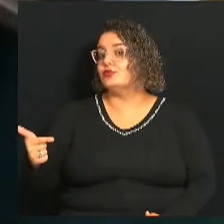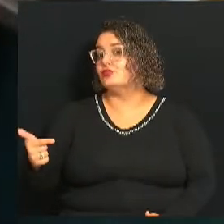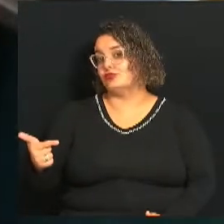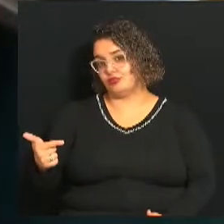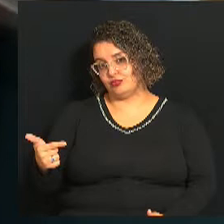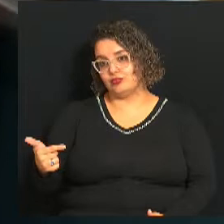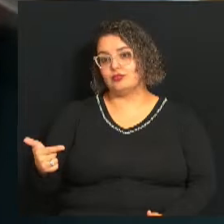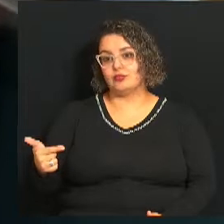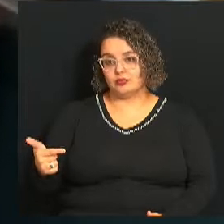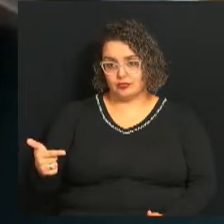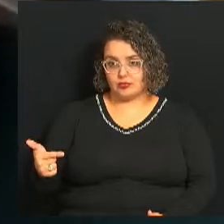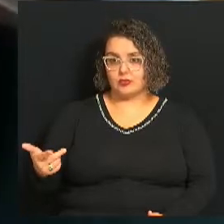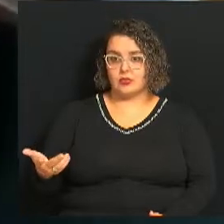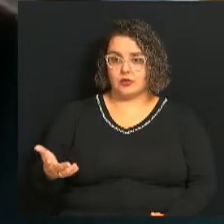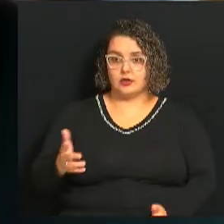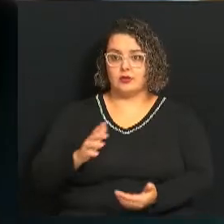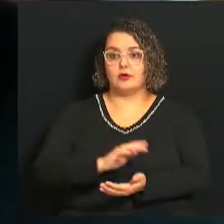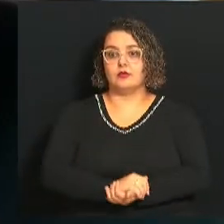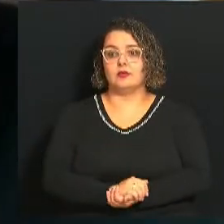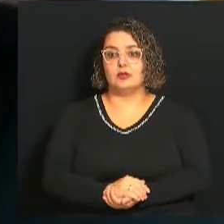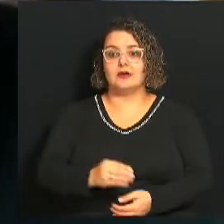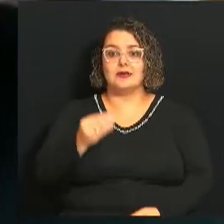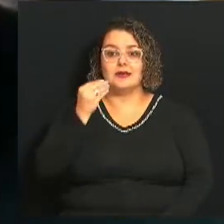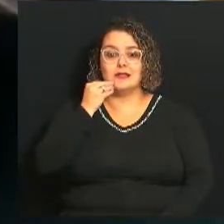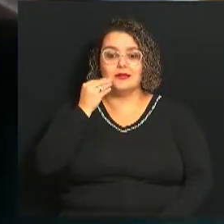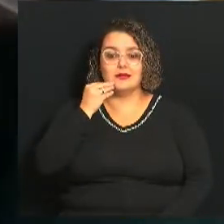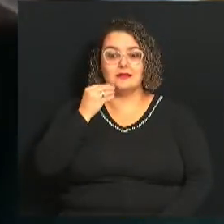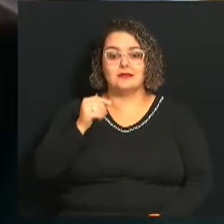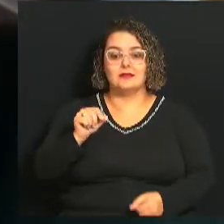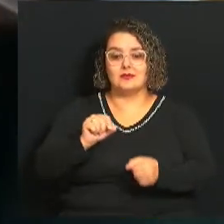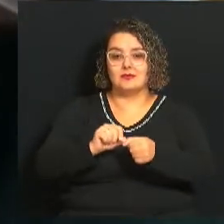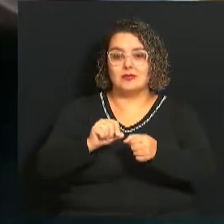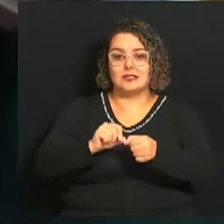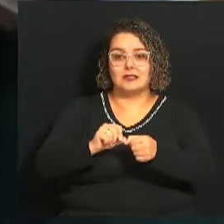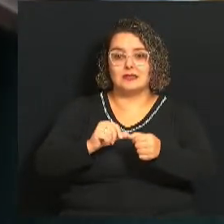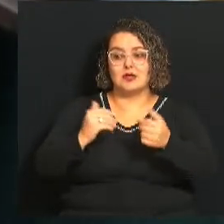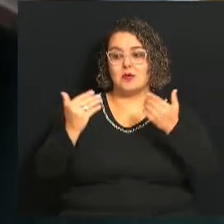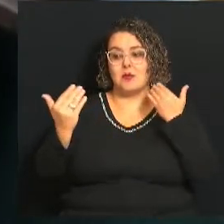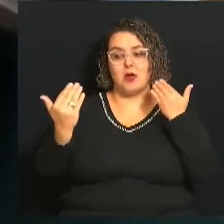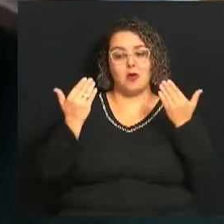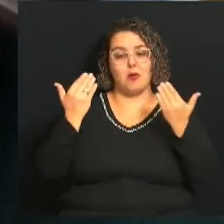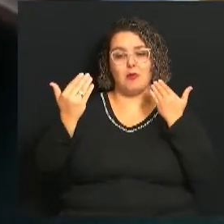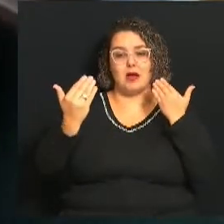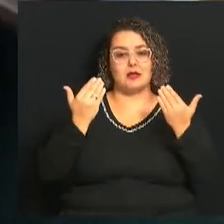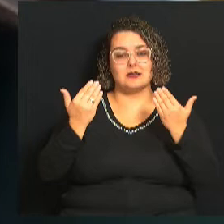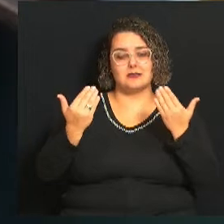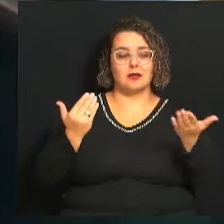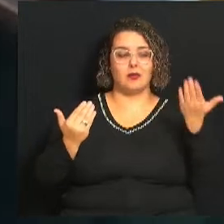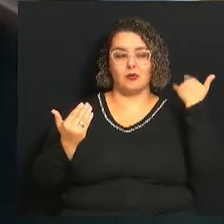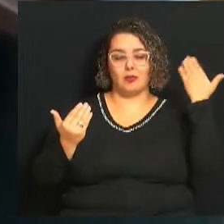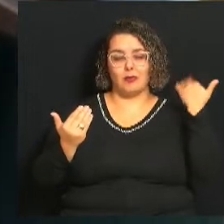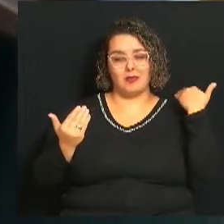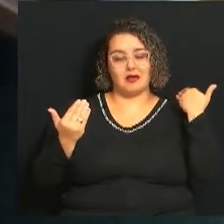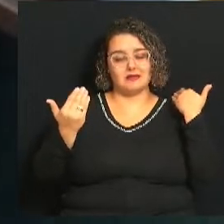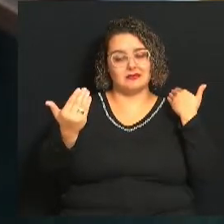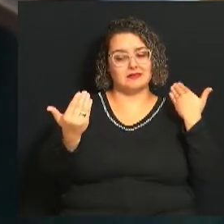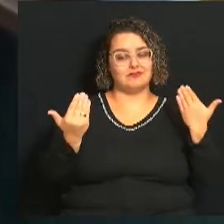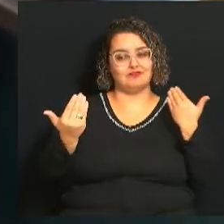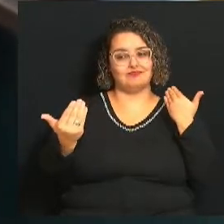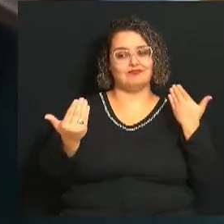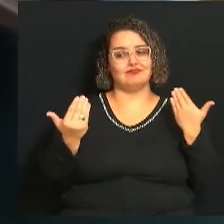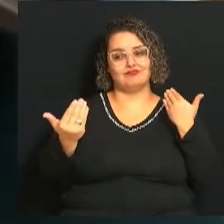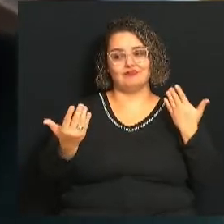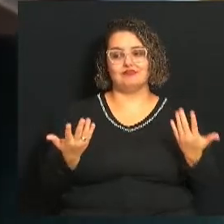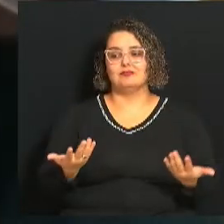tentam, então, fazer uma analogia com aqueles momentos, né? Momentos que não tínhamos caminhões